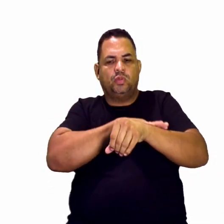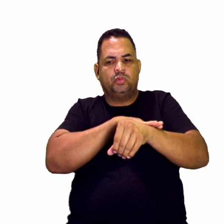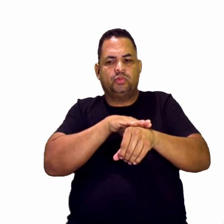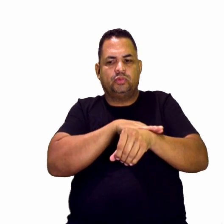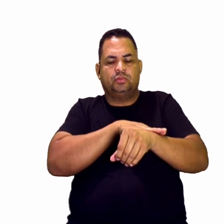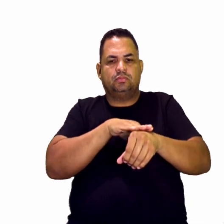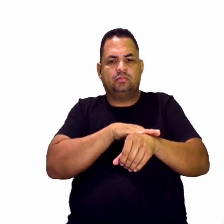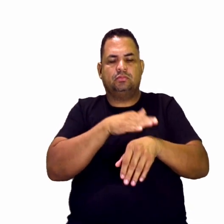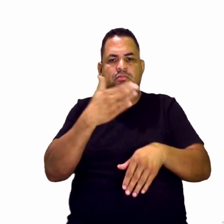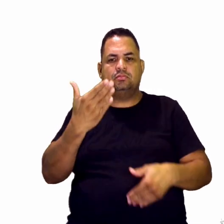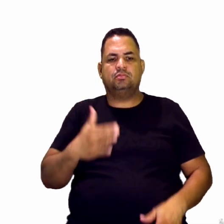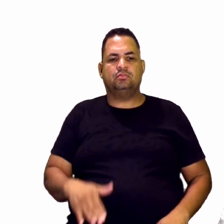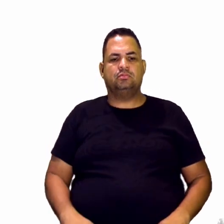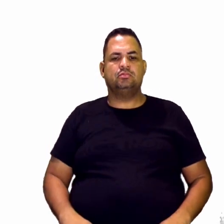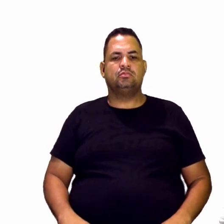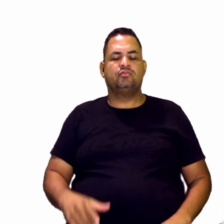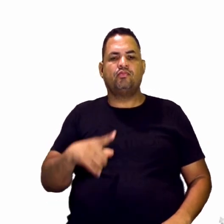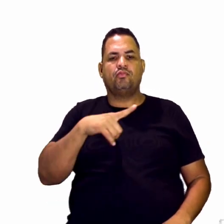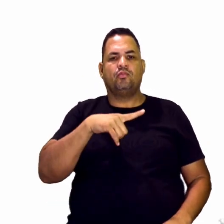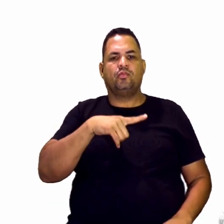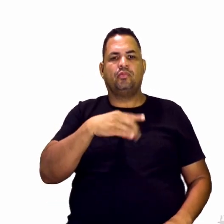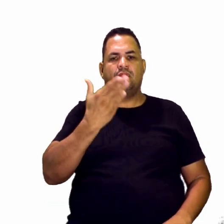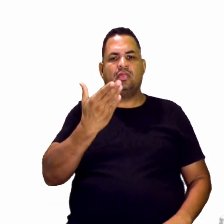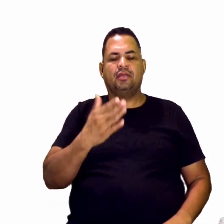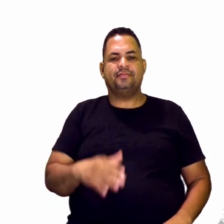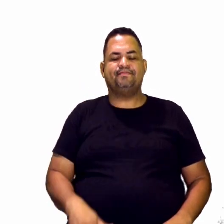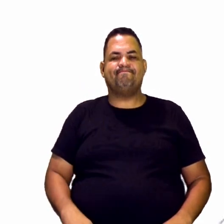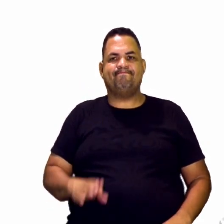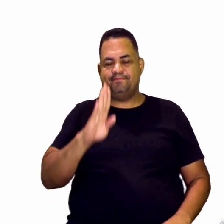Então, um determinado tecido, principalmente,